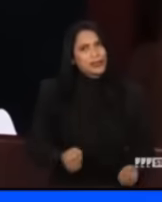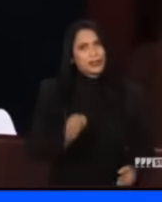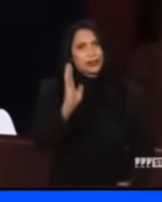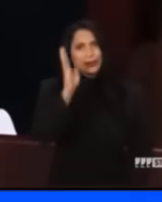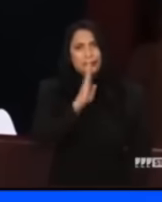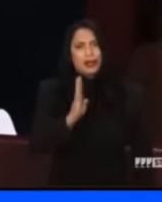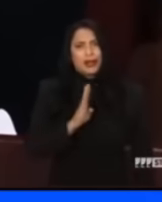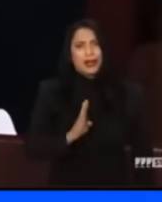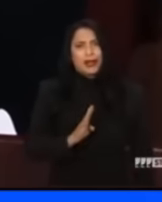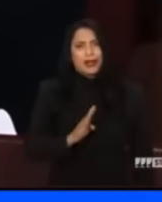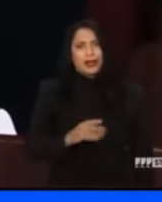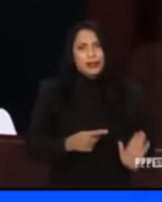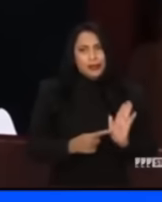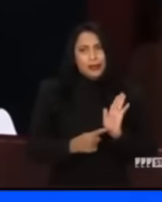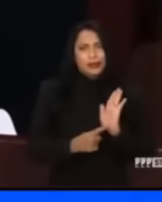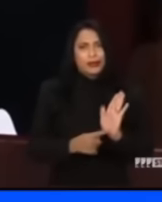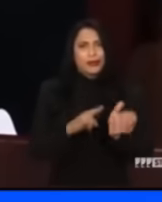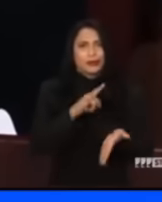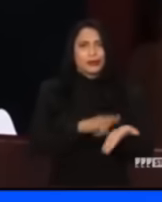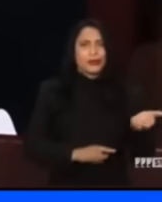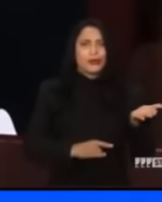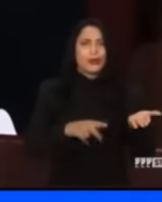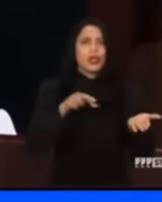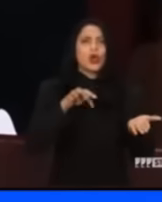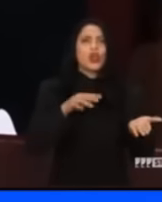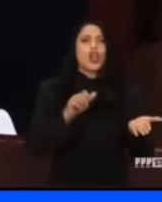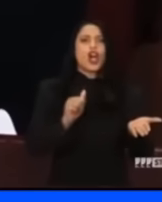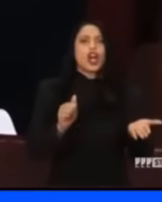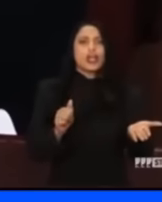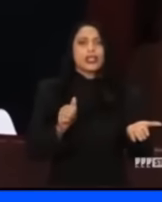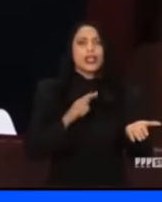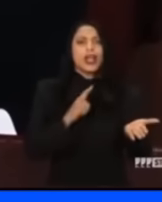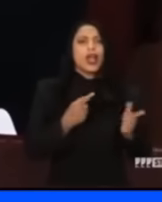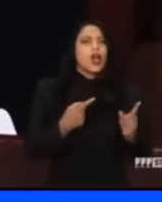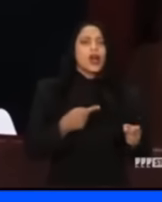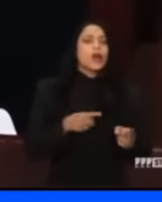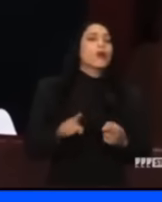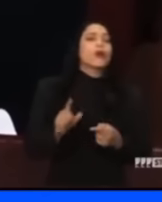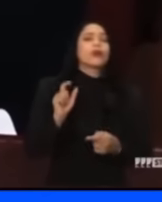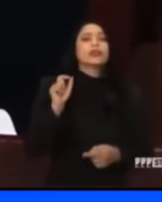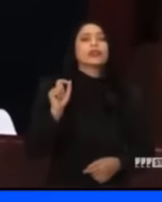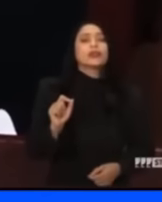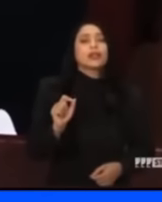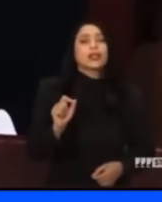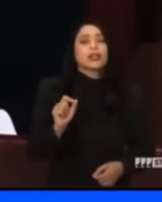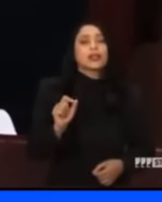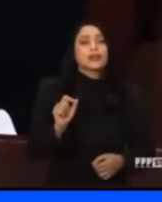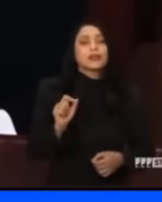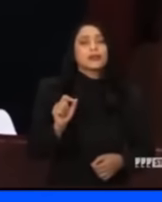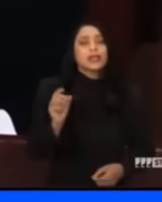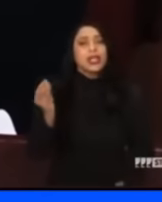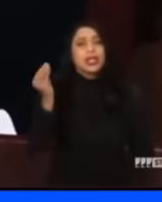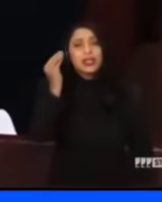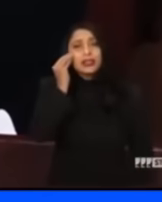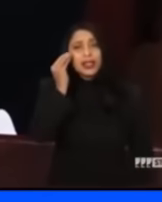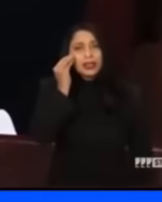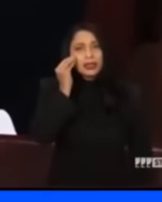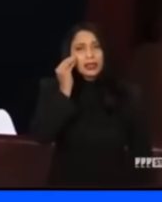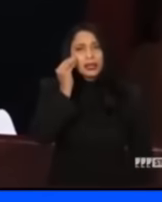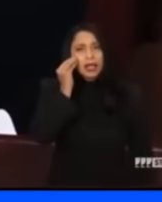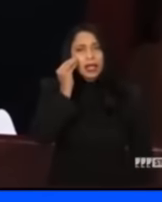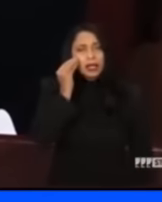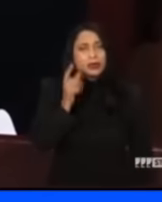ter emitido. Uma nota contra a própria, tentando disfarçar a